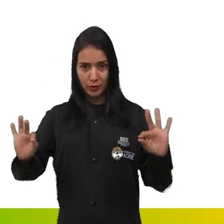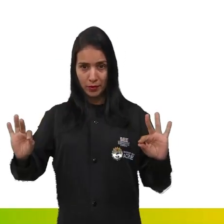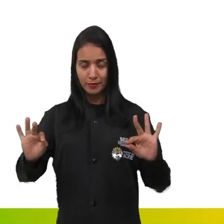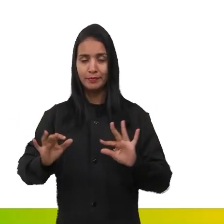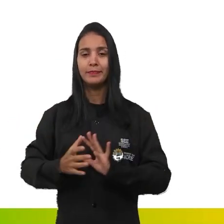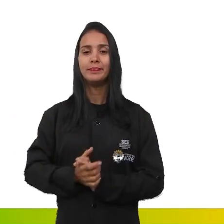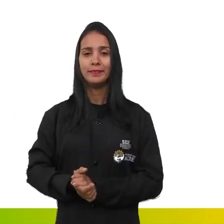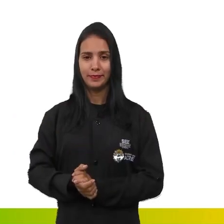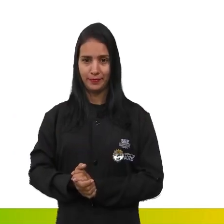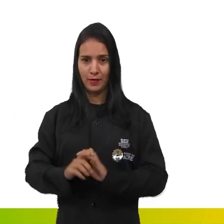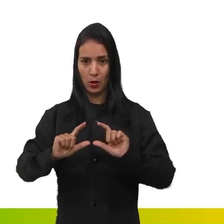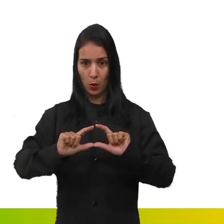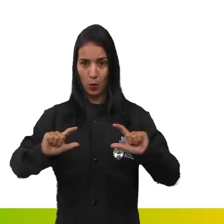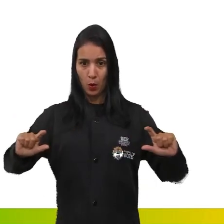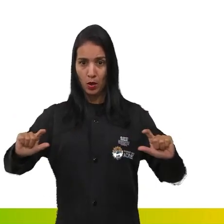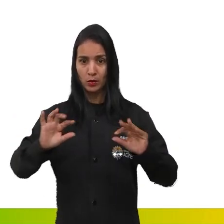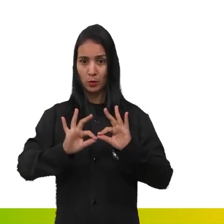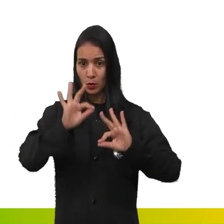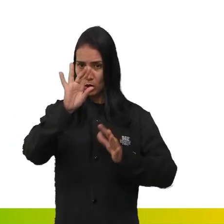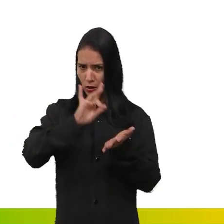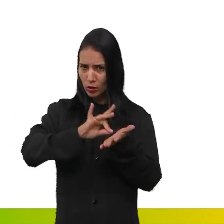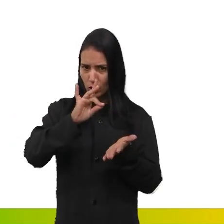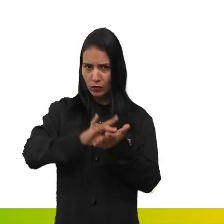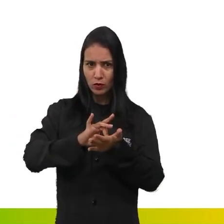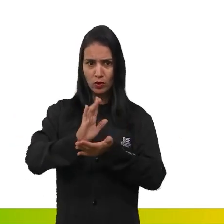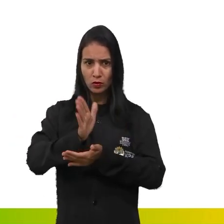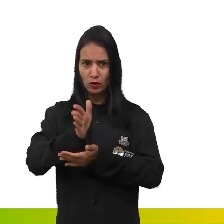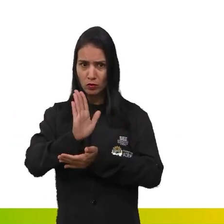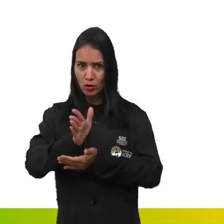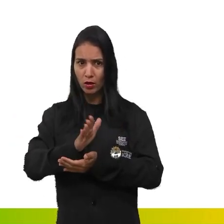base com lados 24.